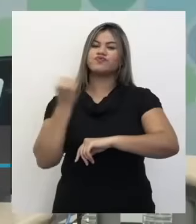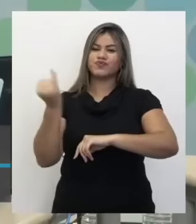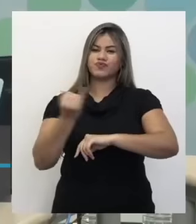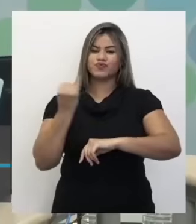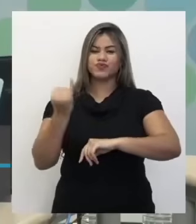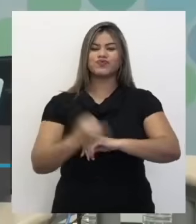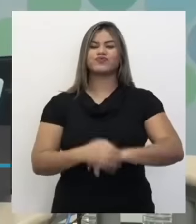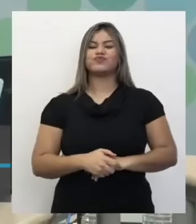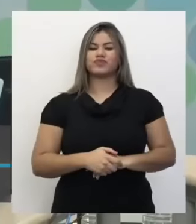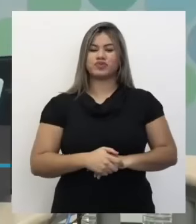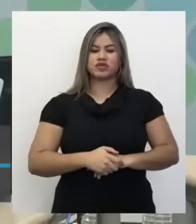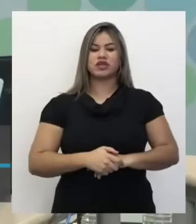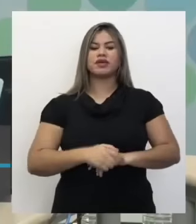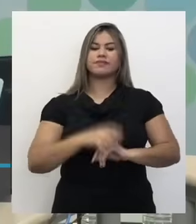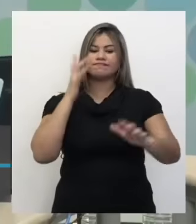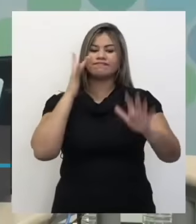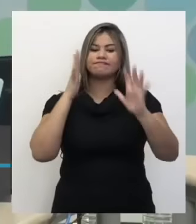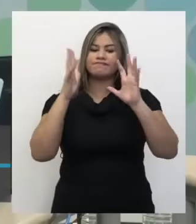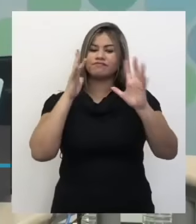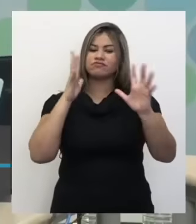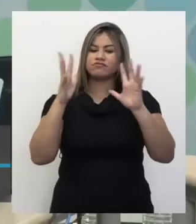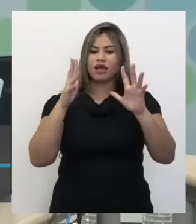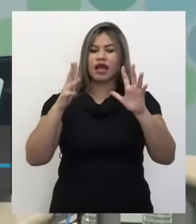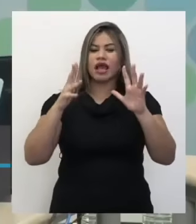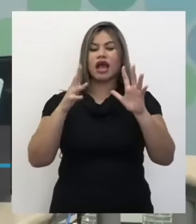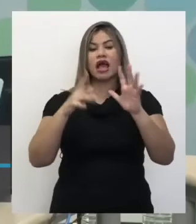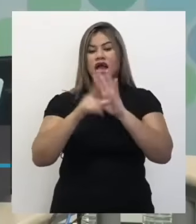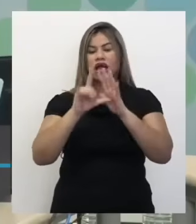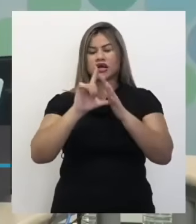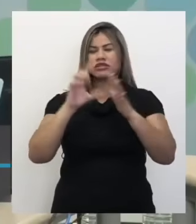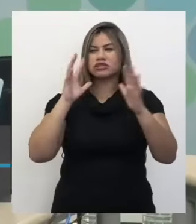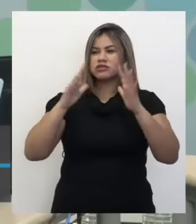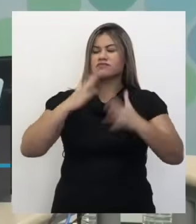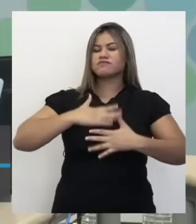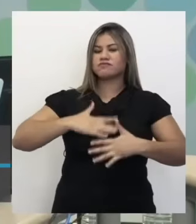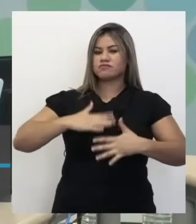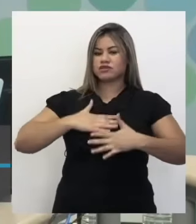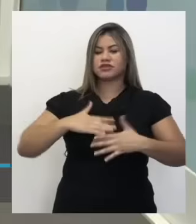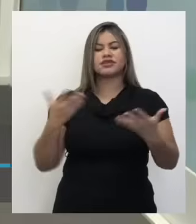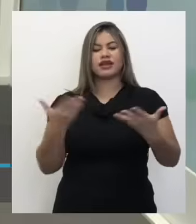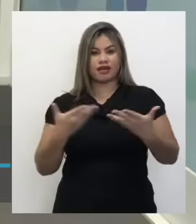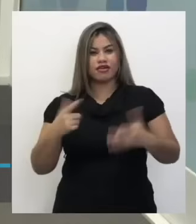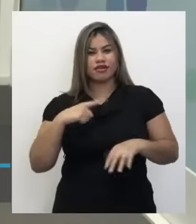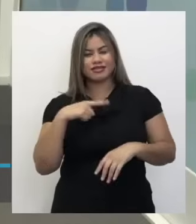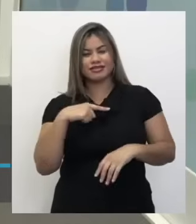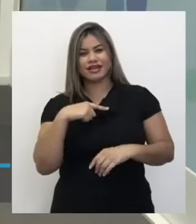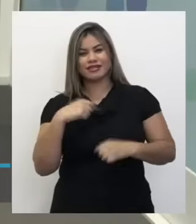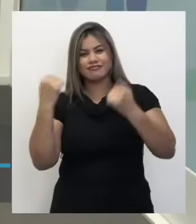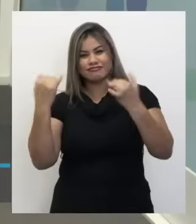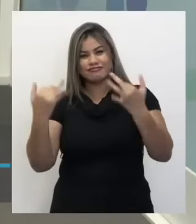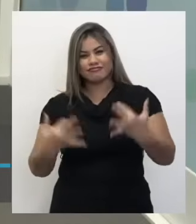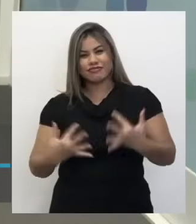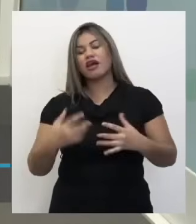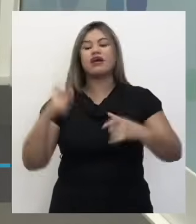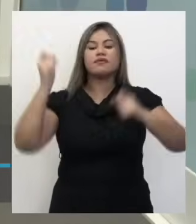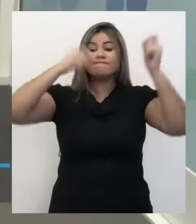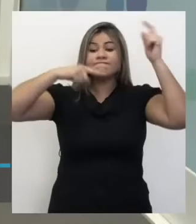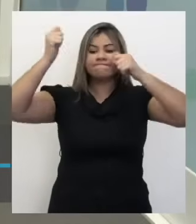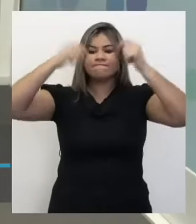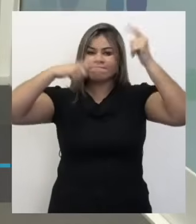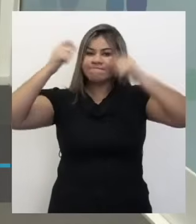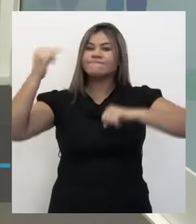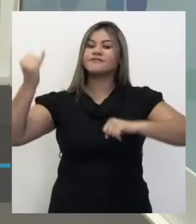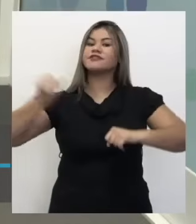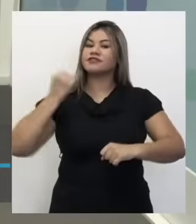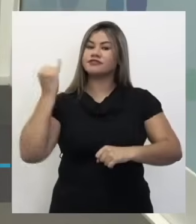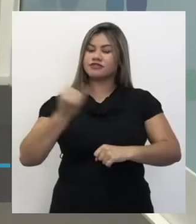os elementos foram bem pensados. Eu tenho que analisar com calma e é isso que a gente vai ver. Observar já. bastante a expressão das personagens, né?